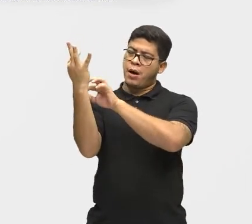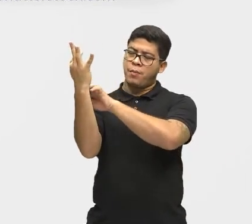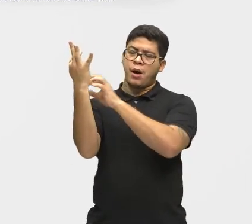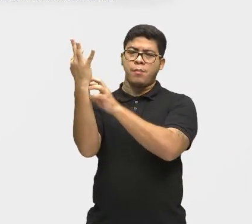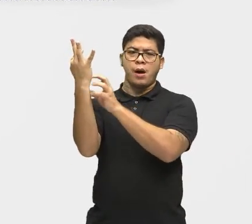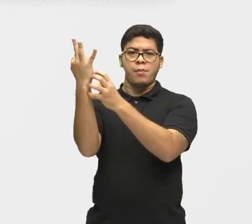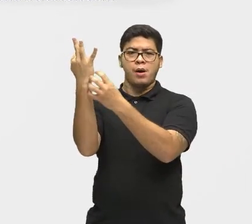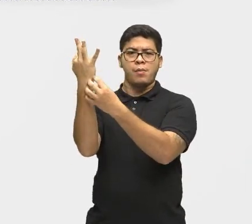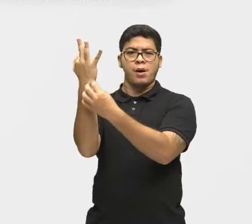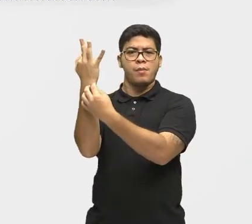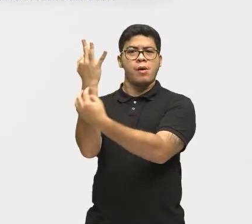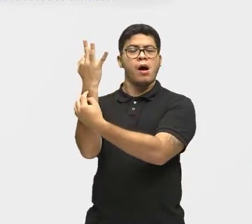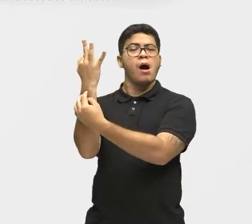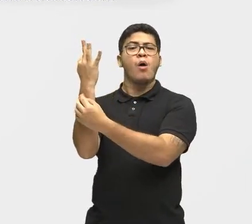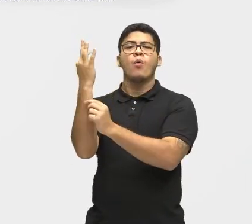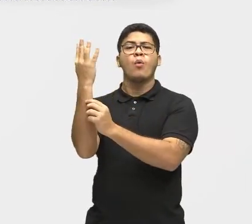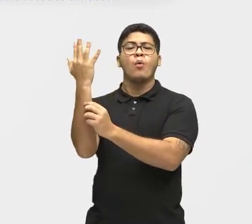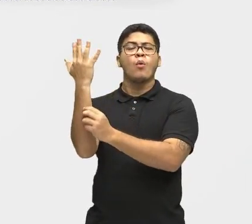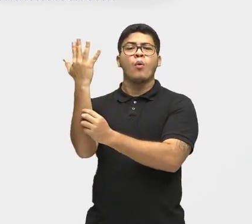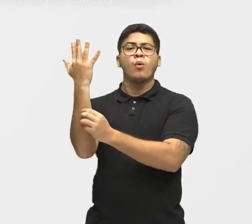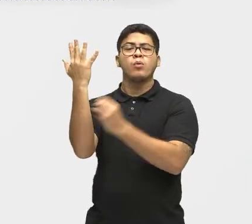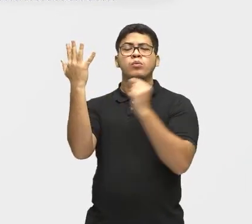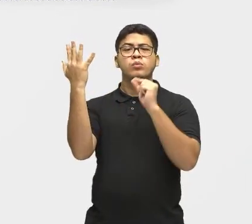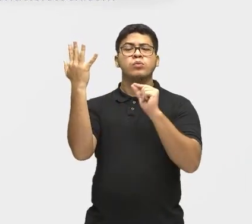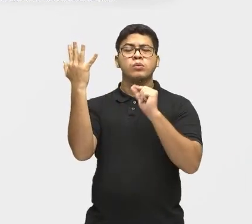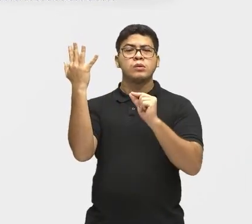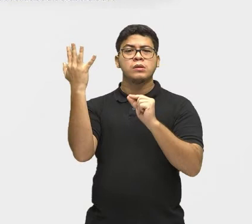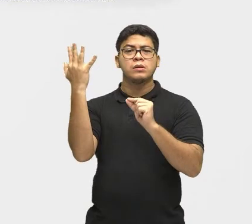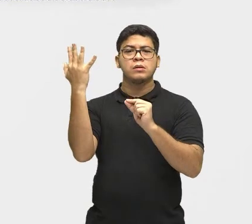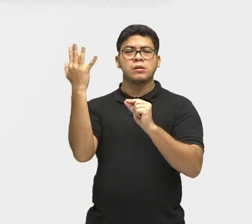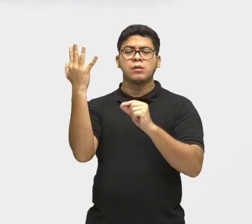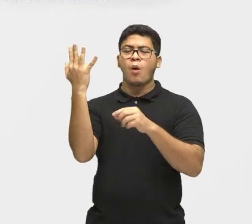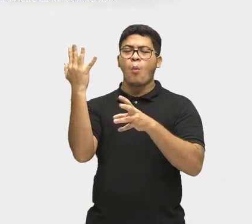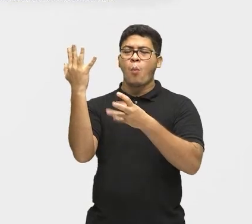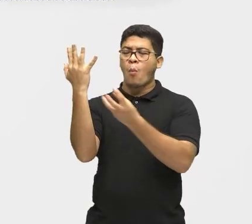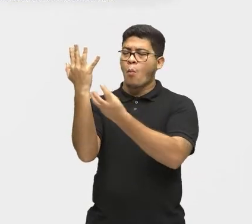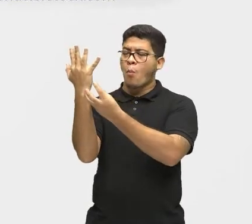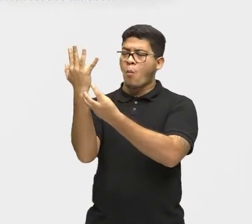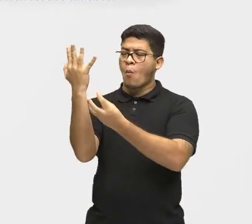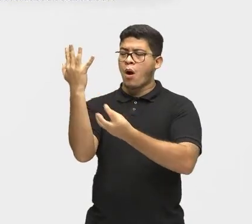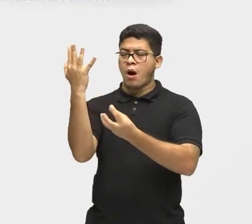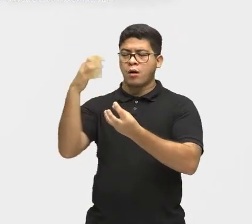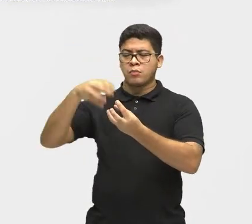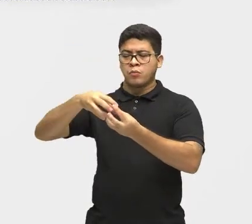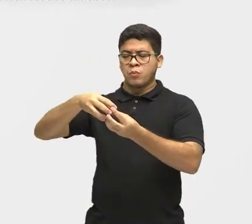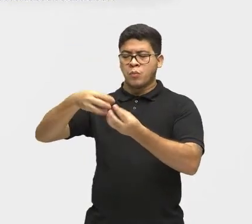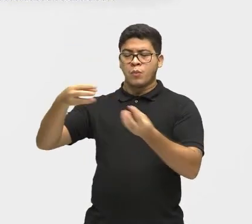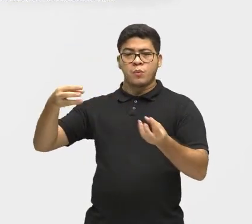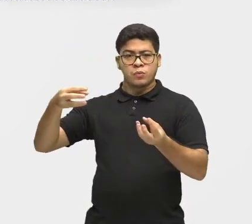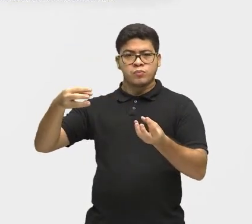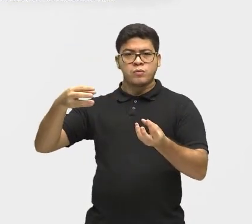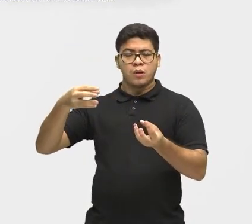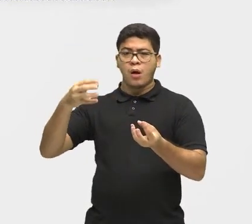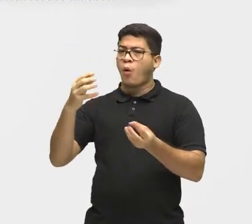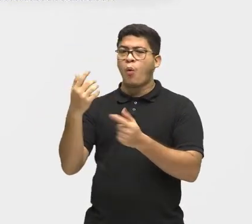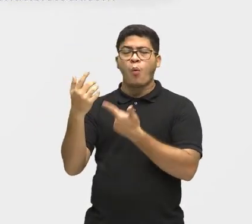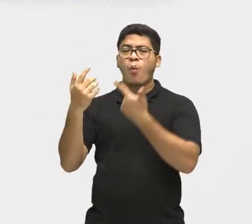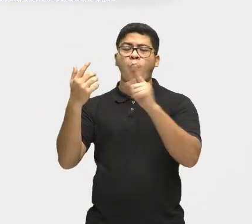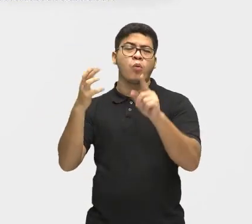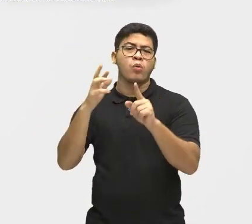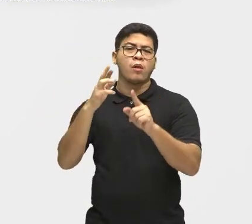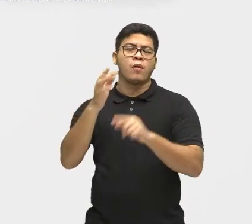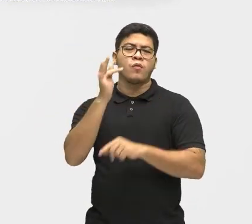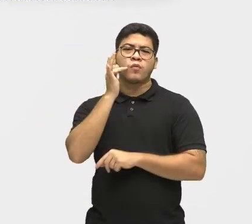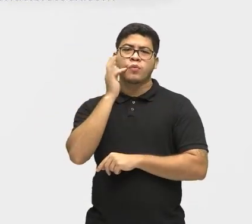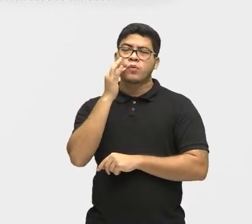tem um terreno, está em casa e começa a nascer um mamoeiro, ou começa a nascer uma goiabeira. Enfim, por que